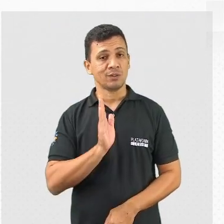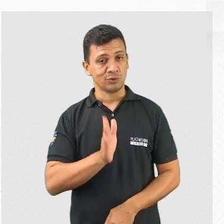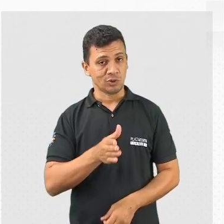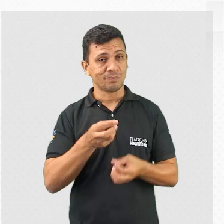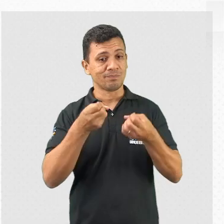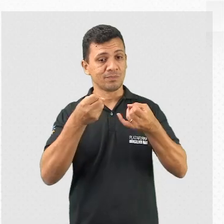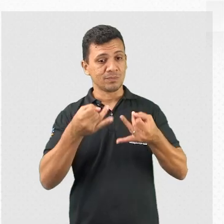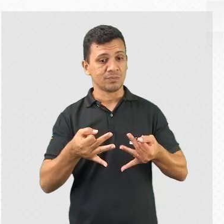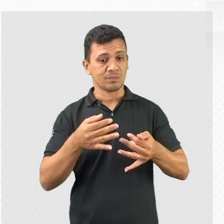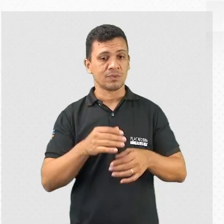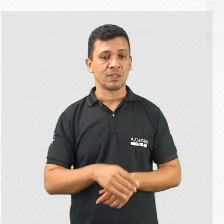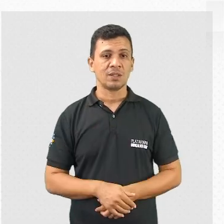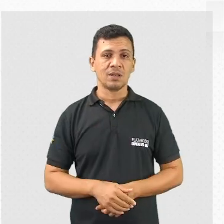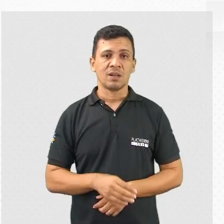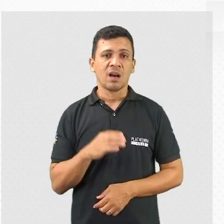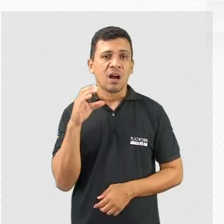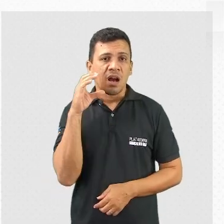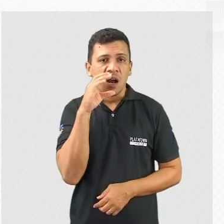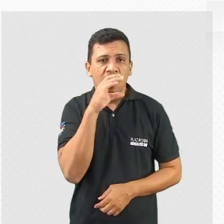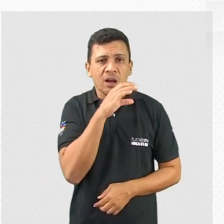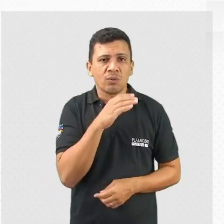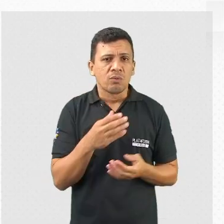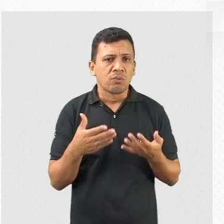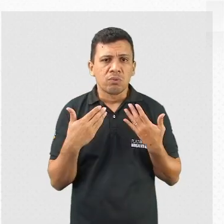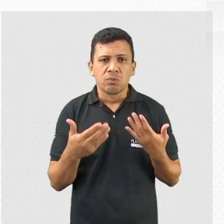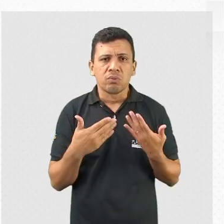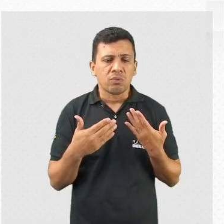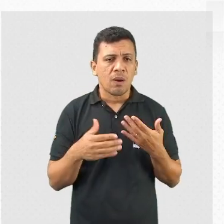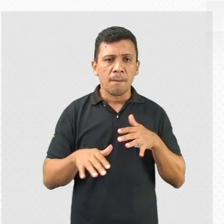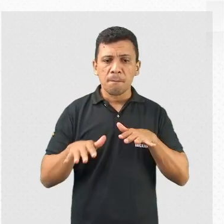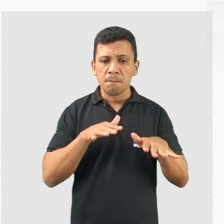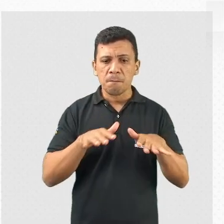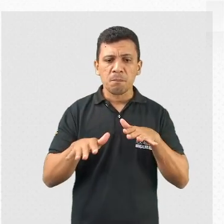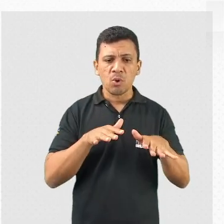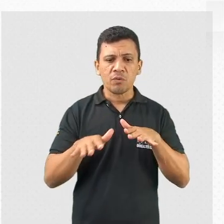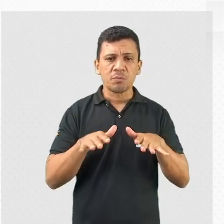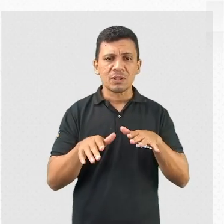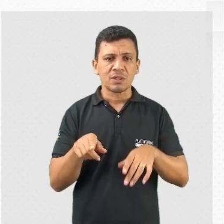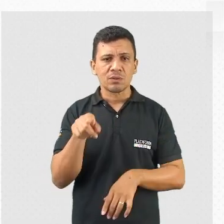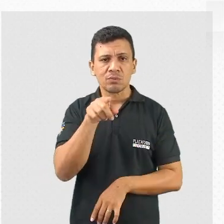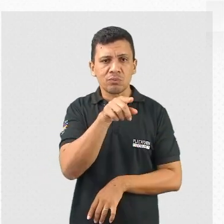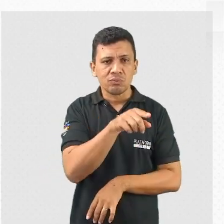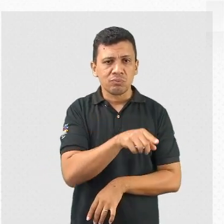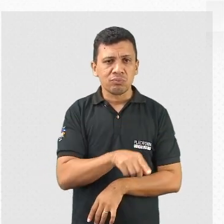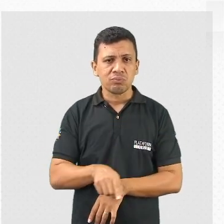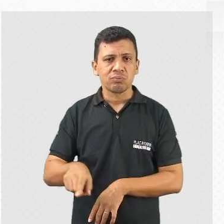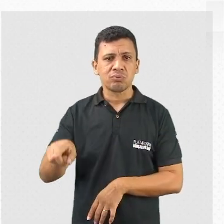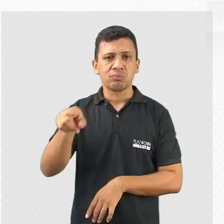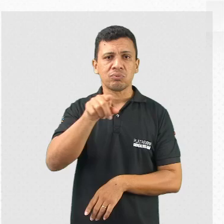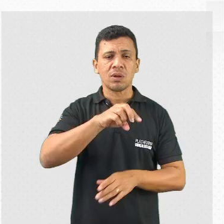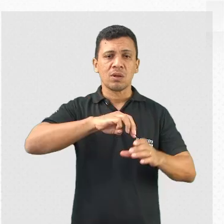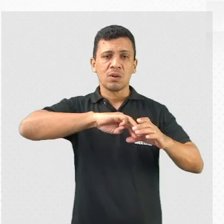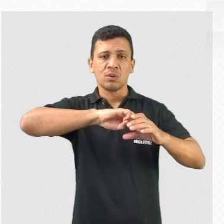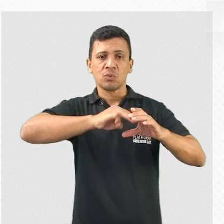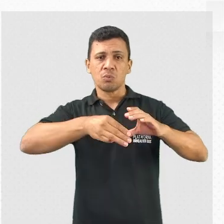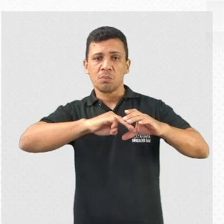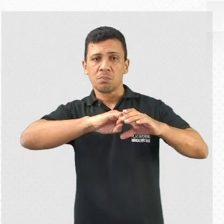explicou, o intenso calor provoca a movimentação, ó, circular do manto em correntes de convecção,